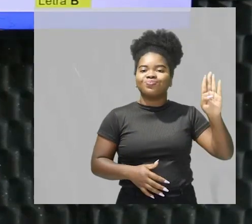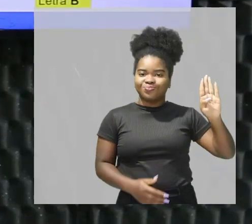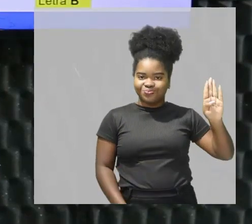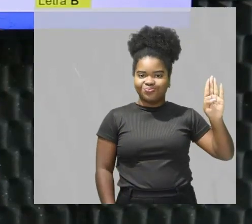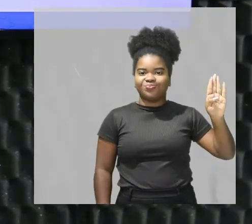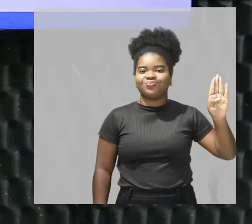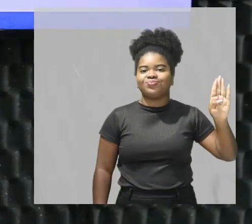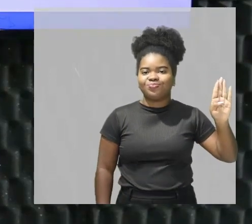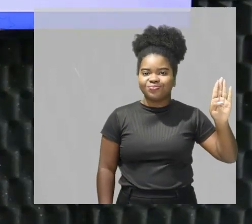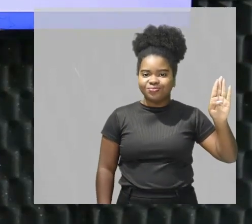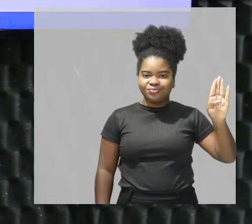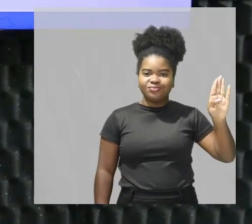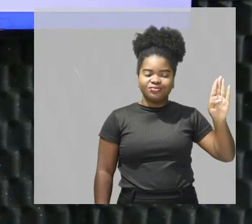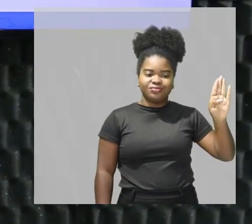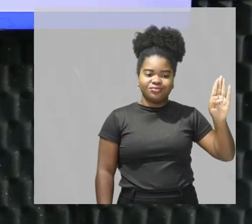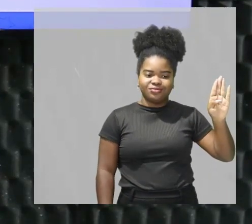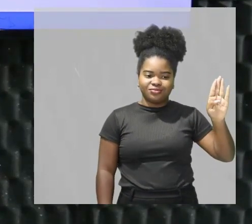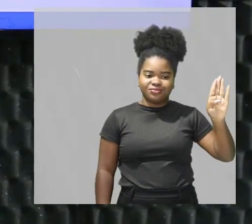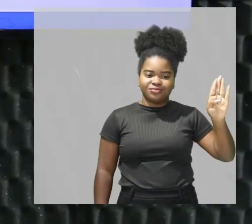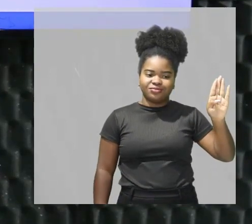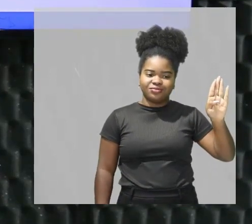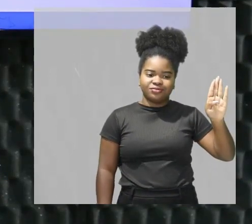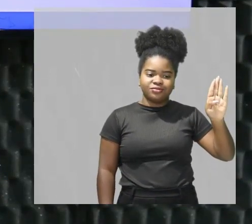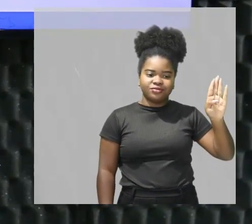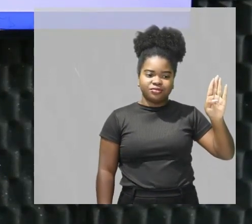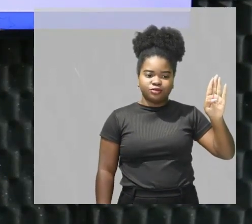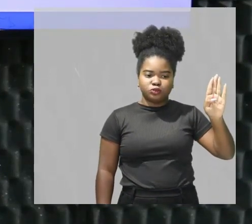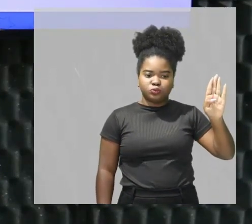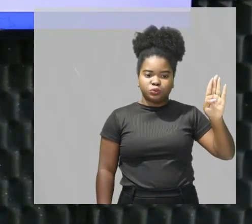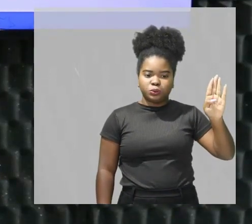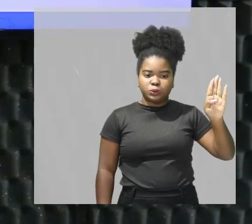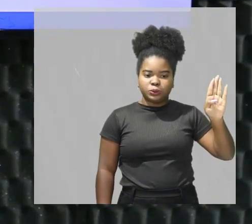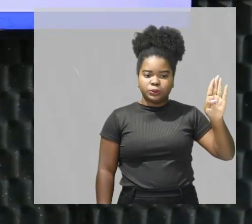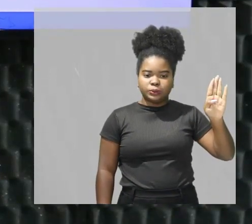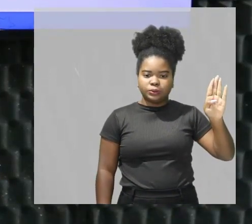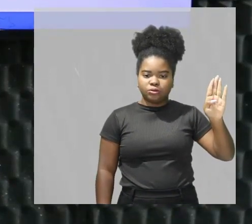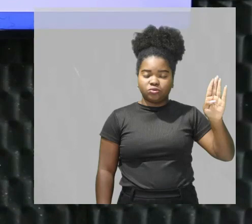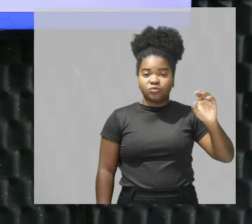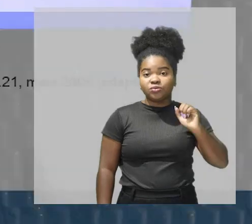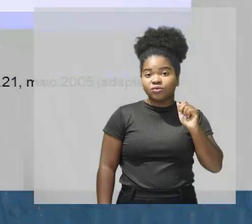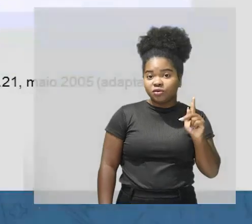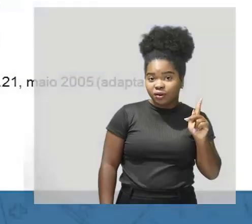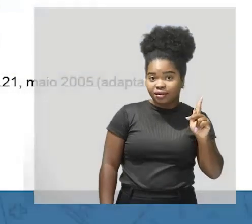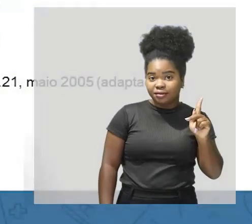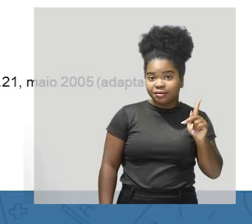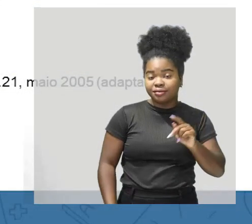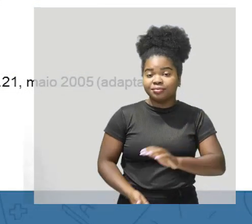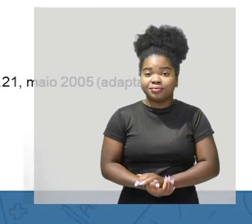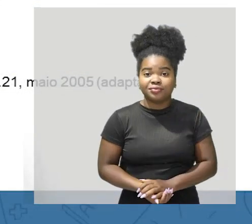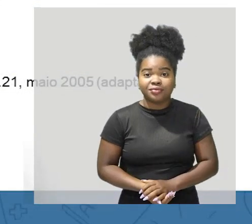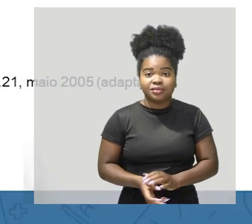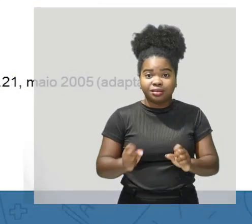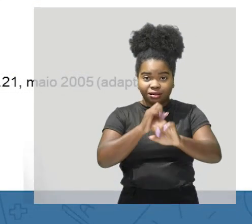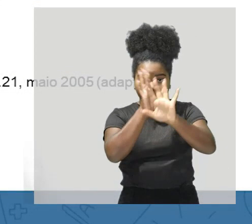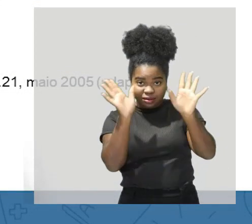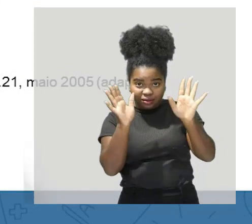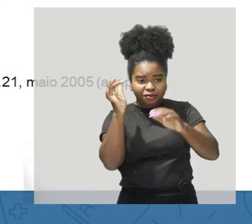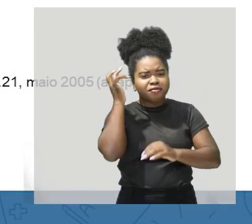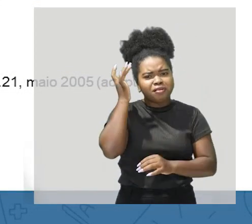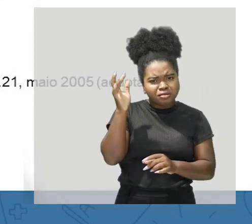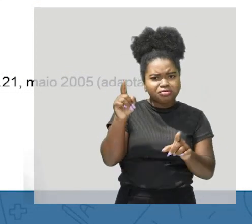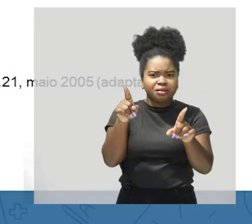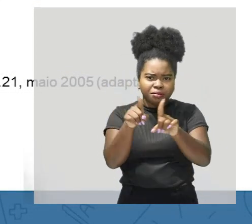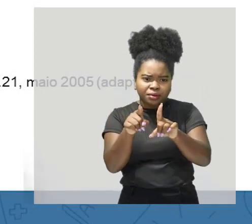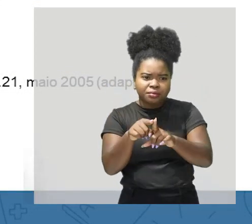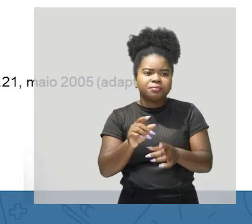letra B. Ok? Agir como detergente. Beleza, turminha? Compreenderam? Fácil,